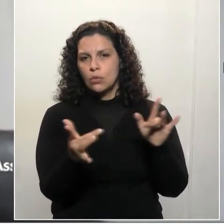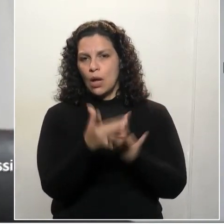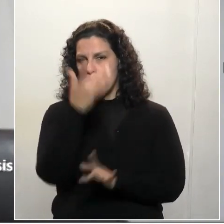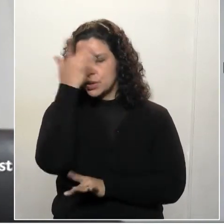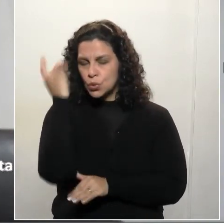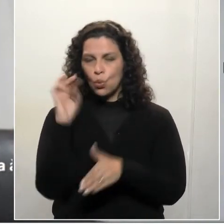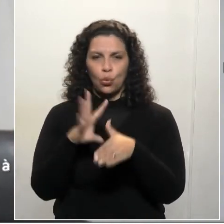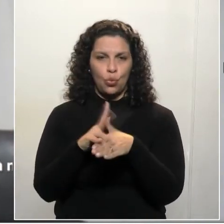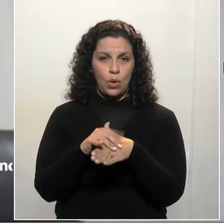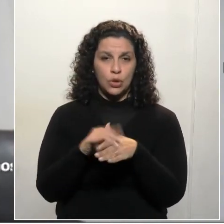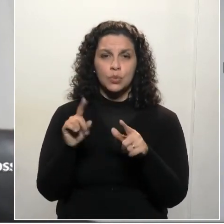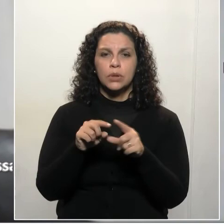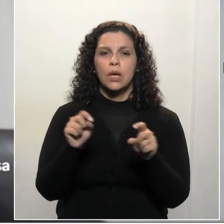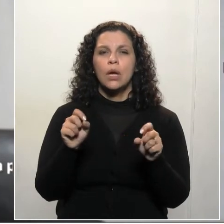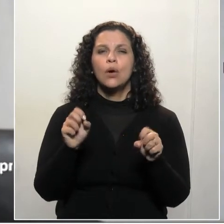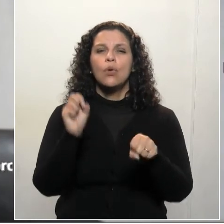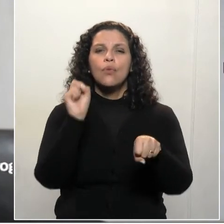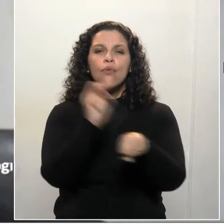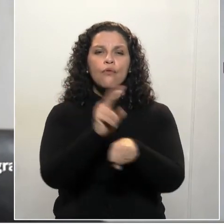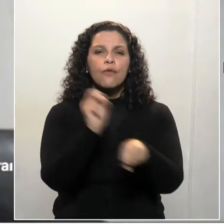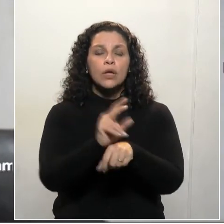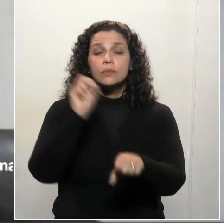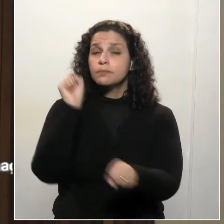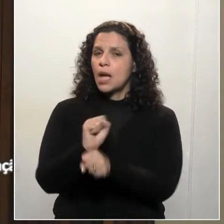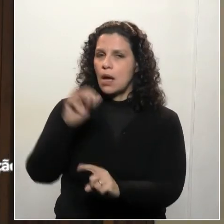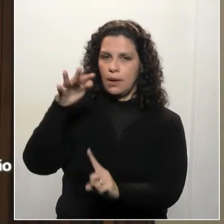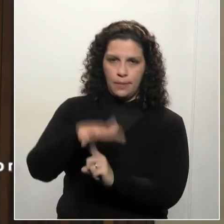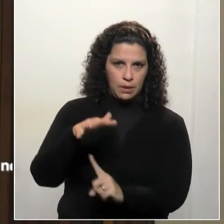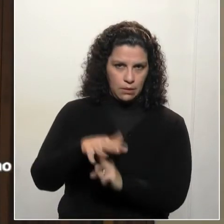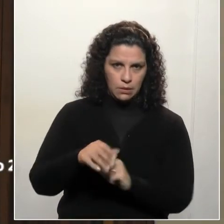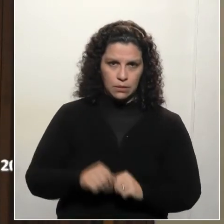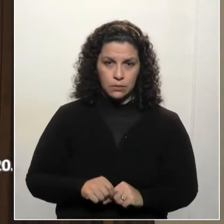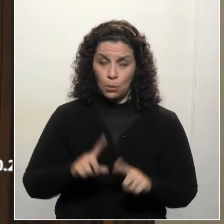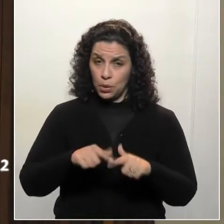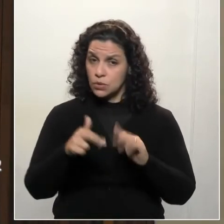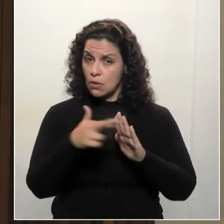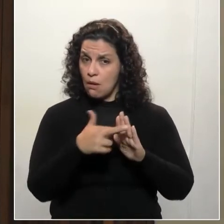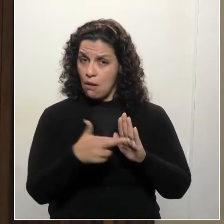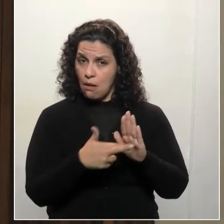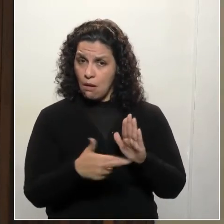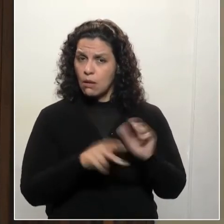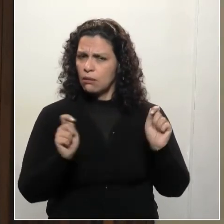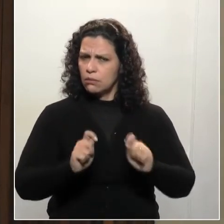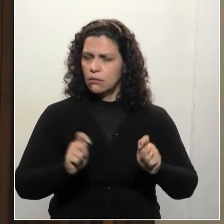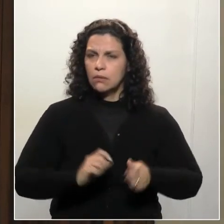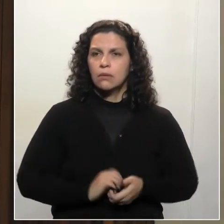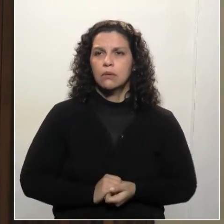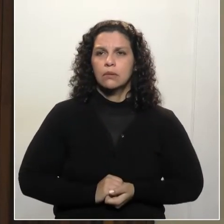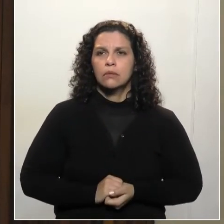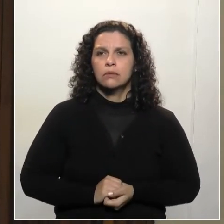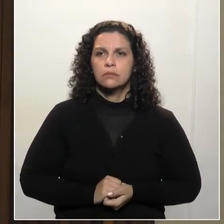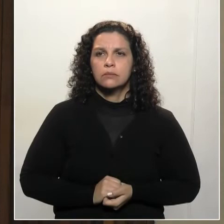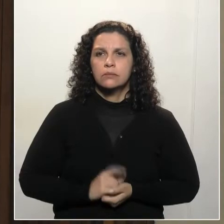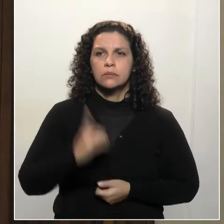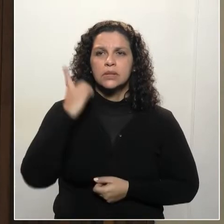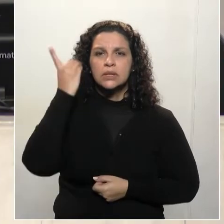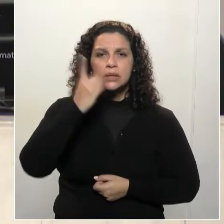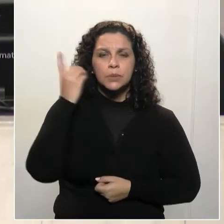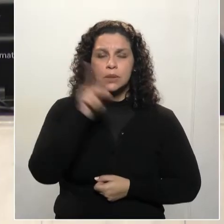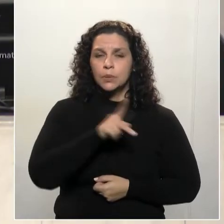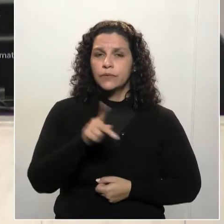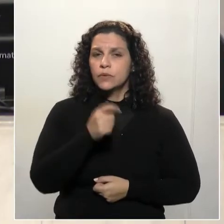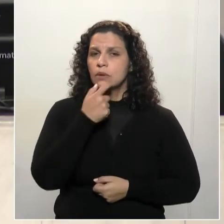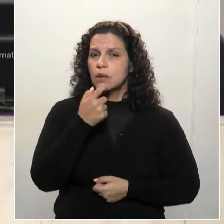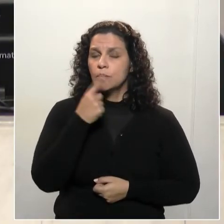a circulação do vírus no estado do Paraná. Então, e tem medidas que Deputado